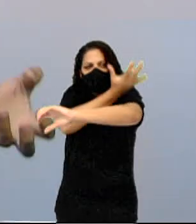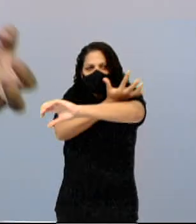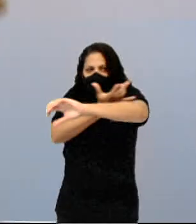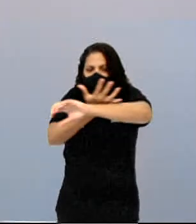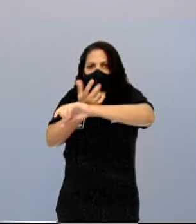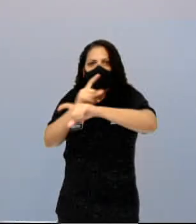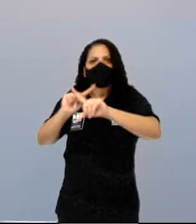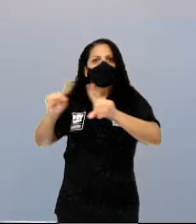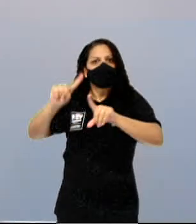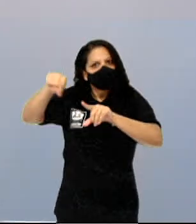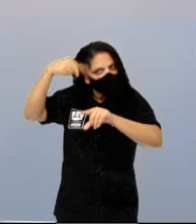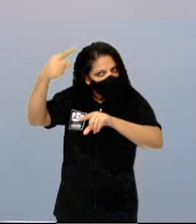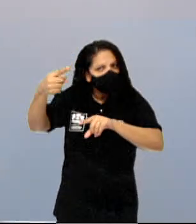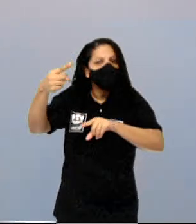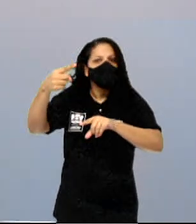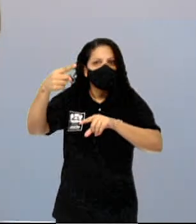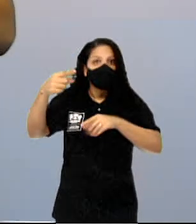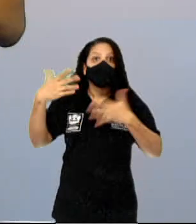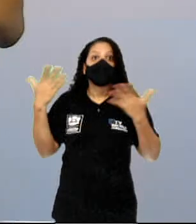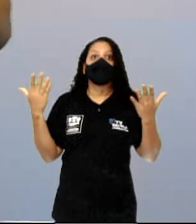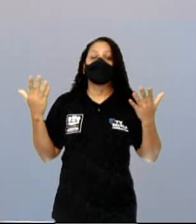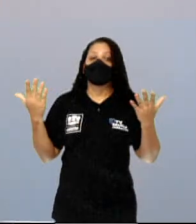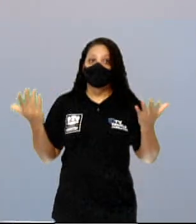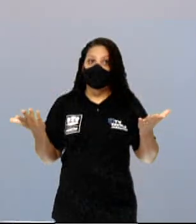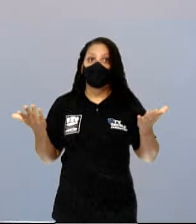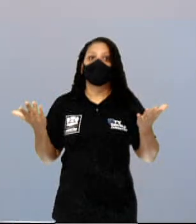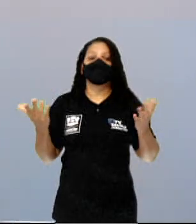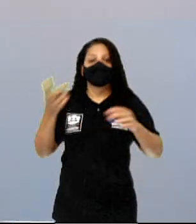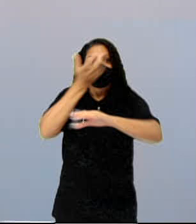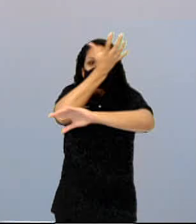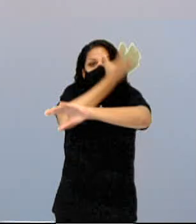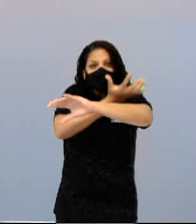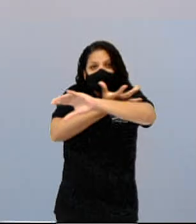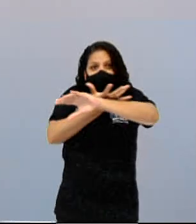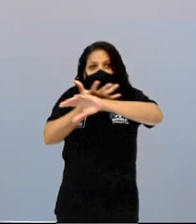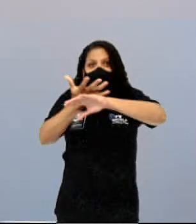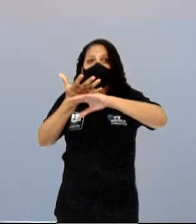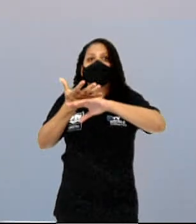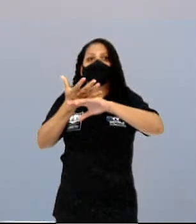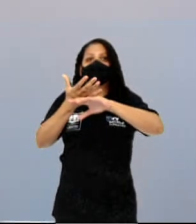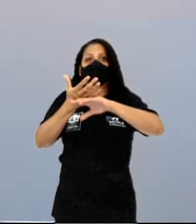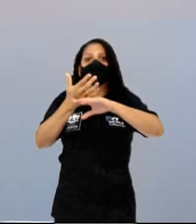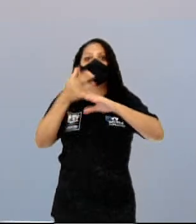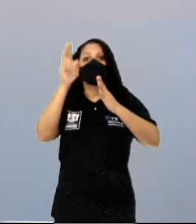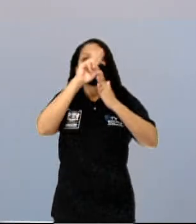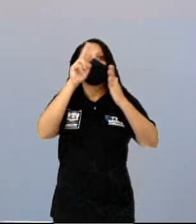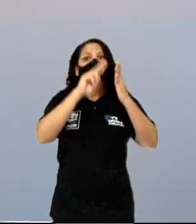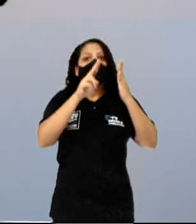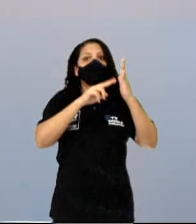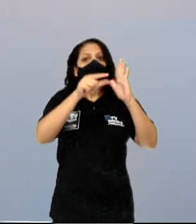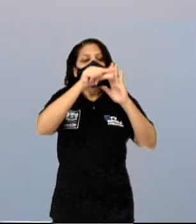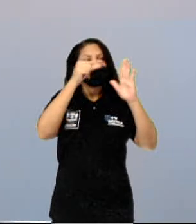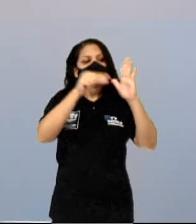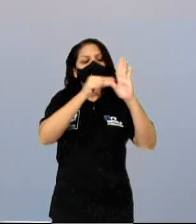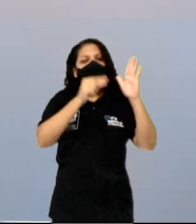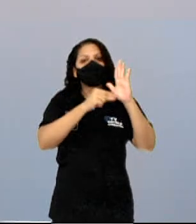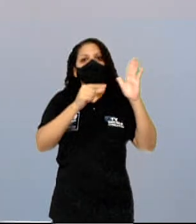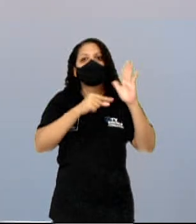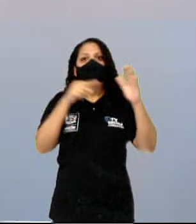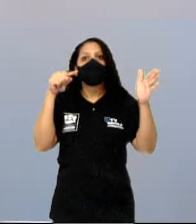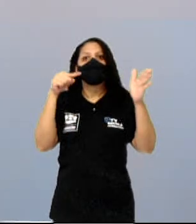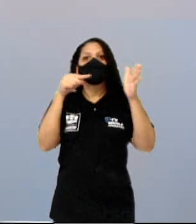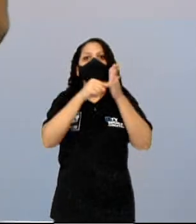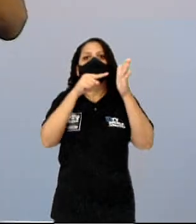Mata Atlântica, ele entrou numa lista que não é muito agradável, uma lista chamada de hotspot. Pontos quentes